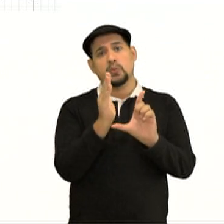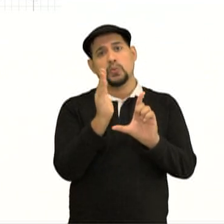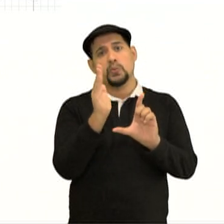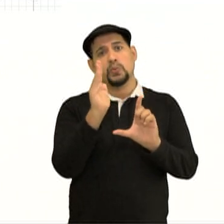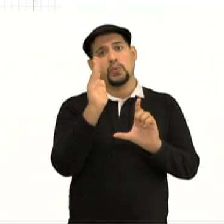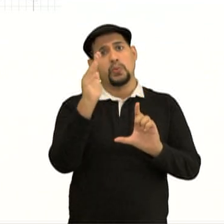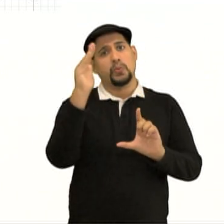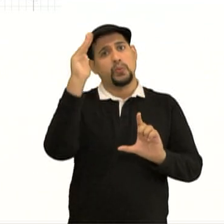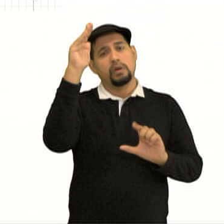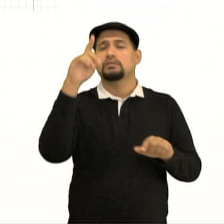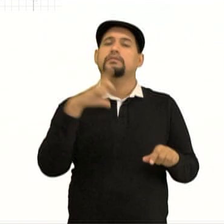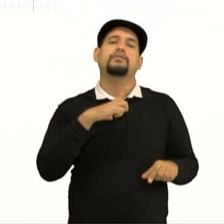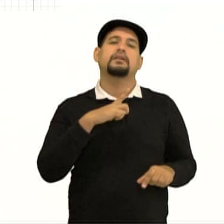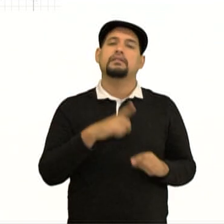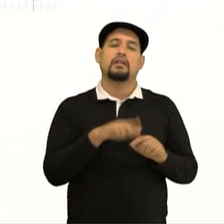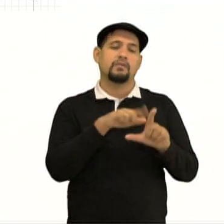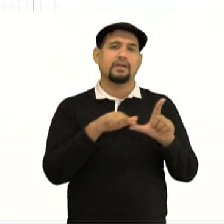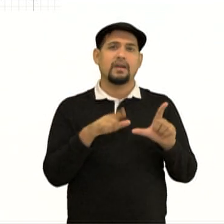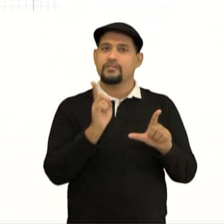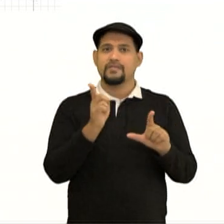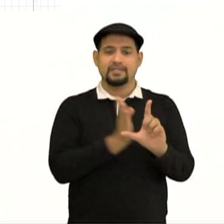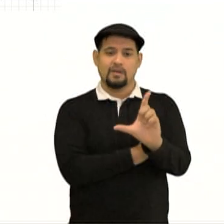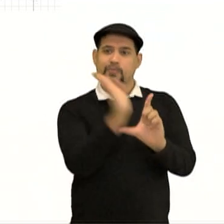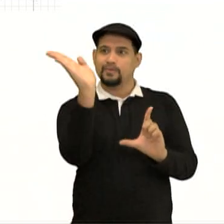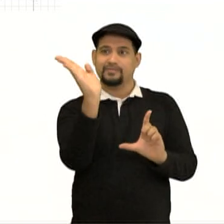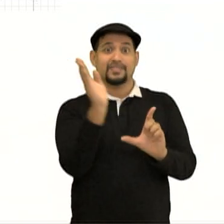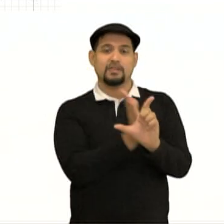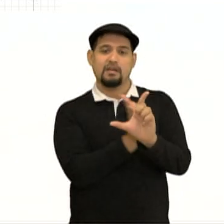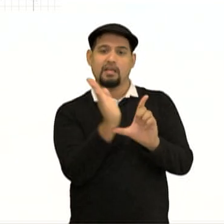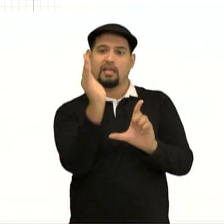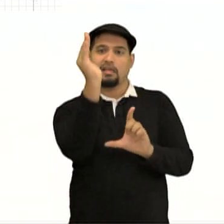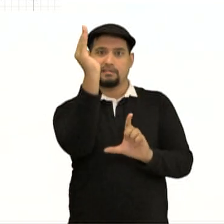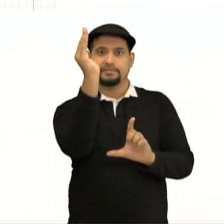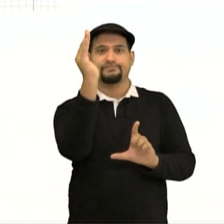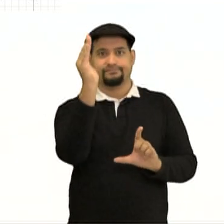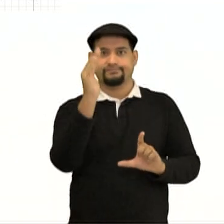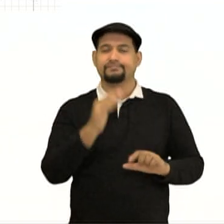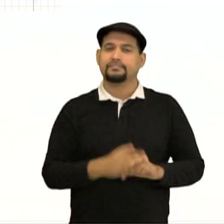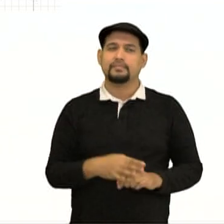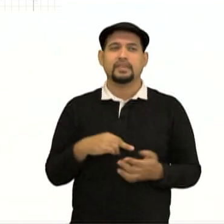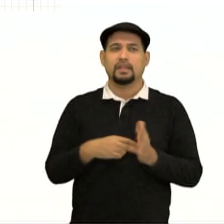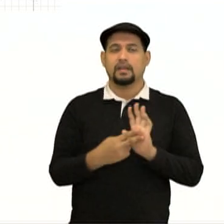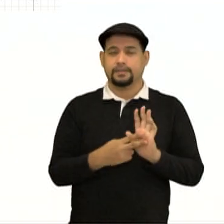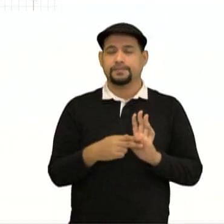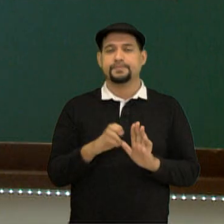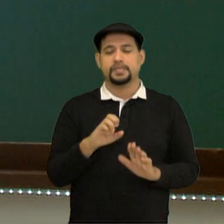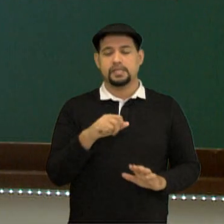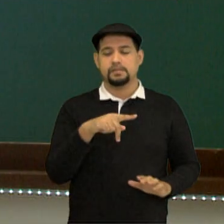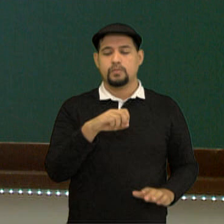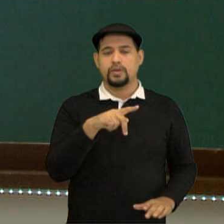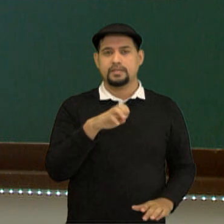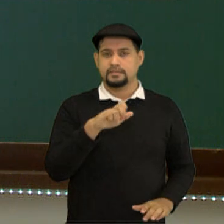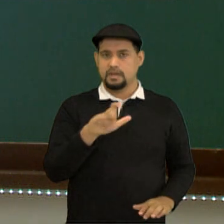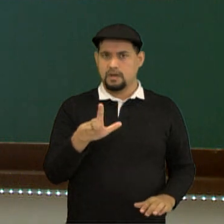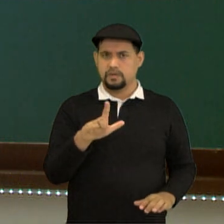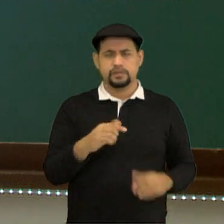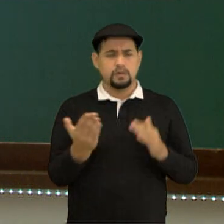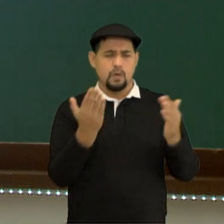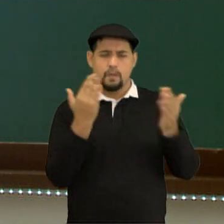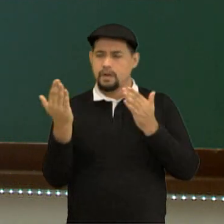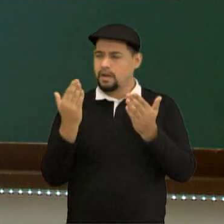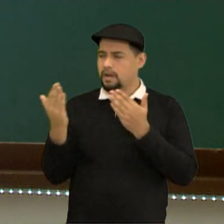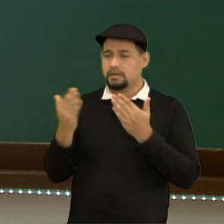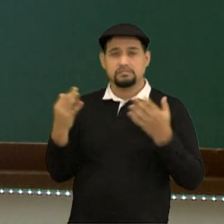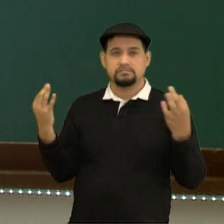ali, nós vamos ter um gráfico que não vai ser uma reta, vai ser uma curva, que é uma curva da função exponencial. Aqui nós podemos comparar um com o